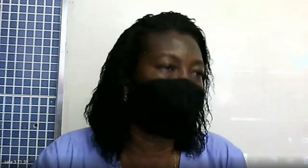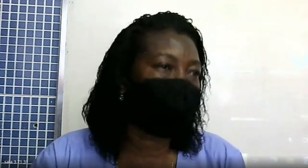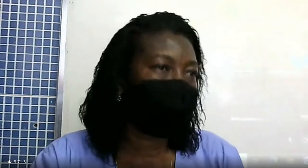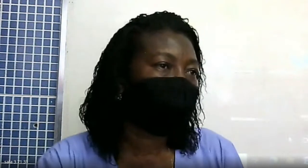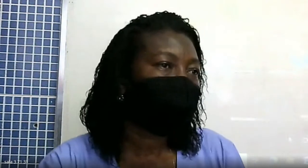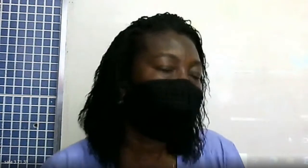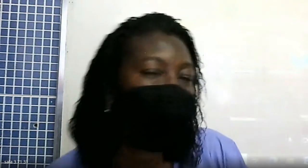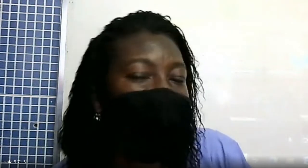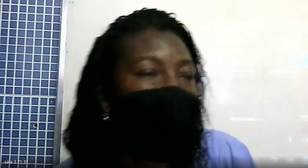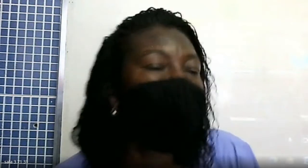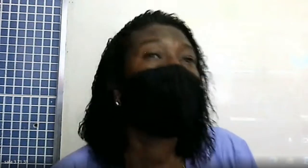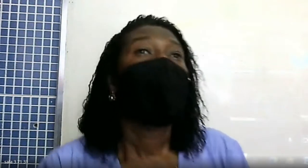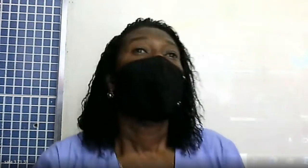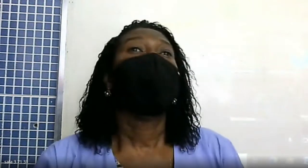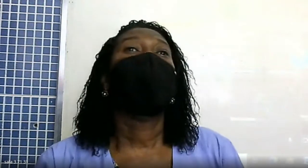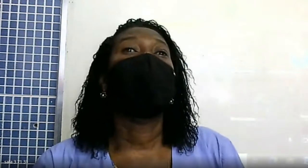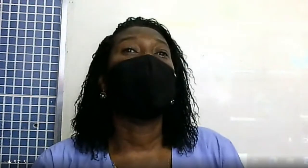boa. Tá?